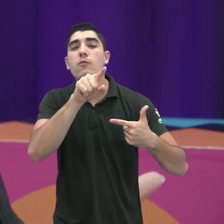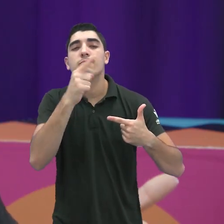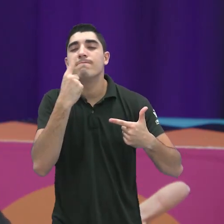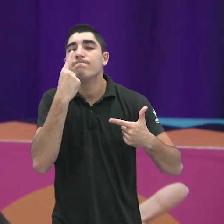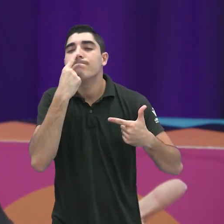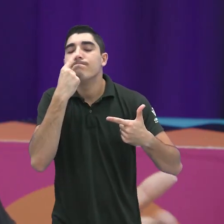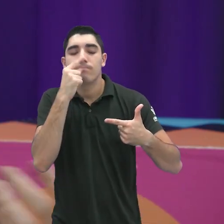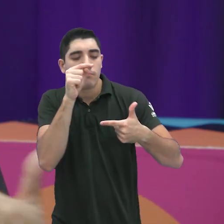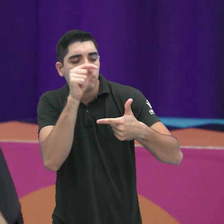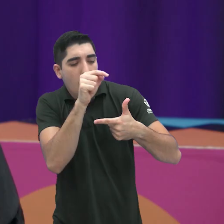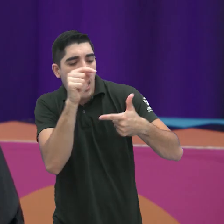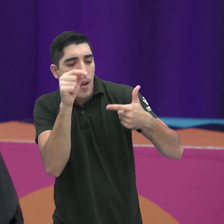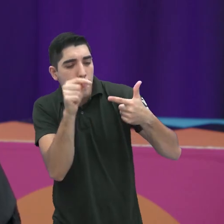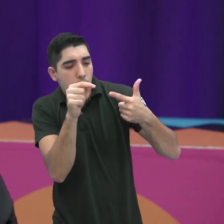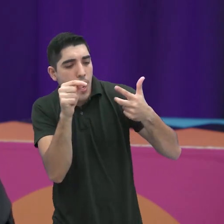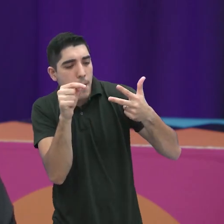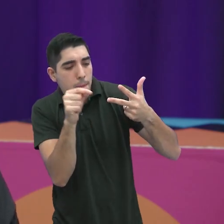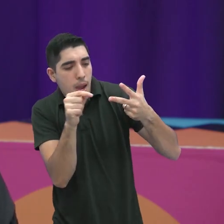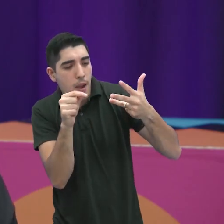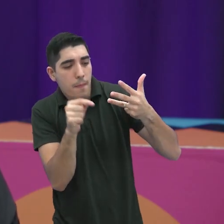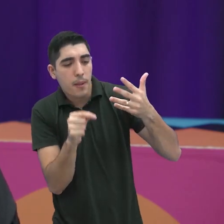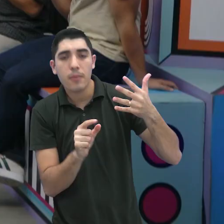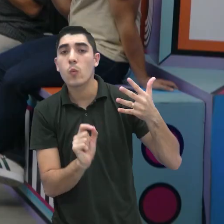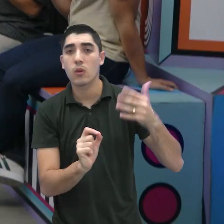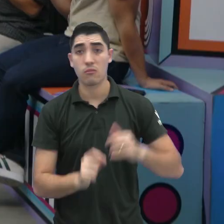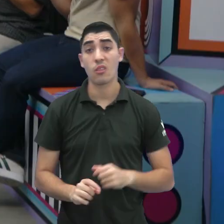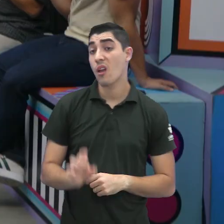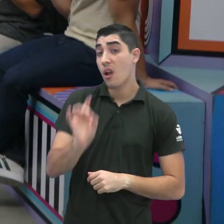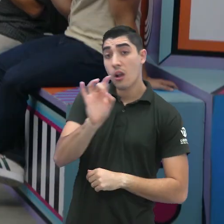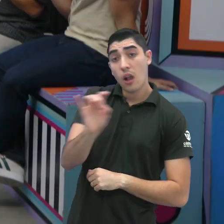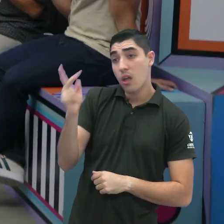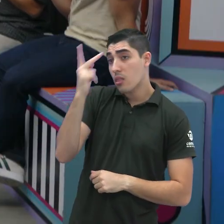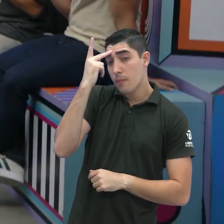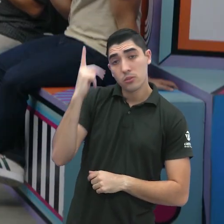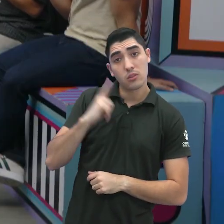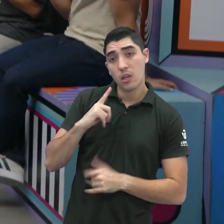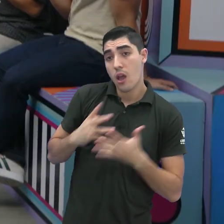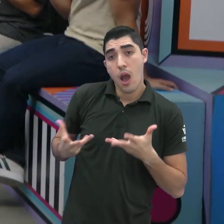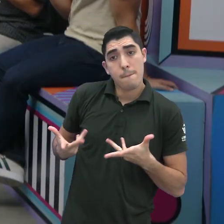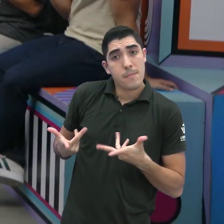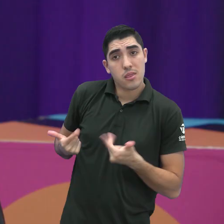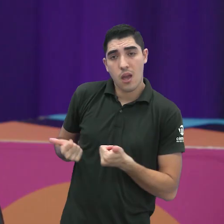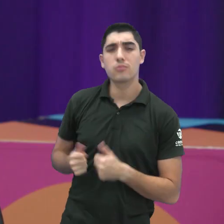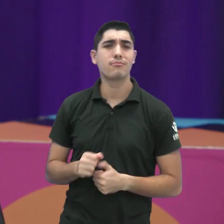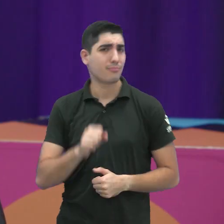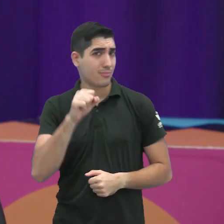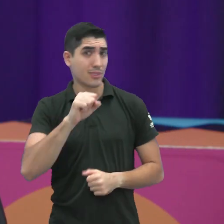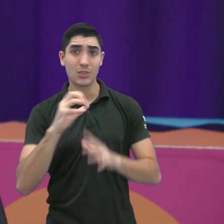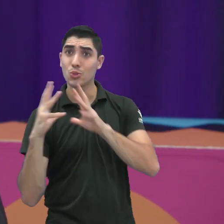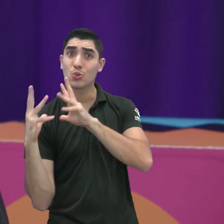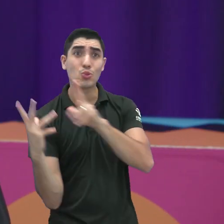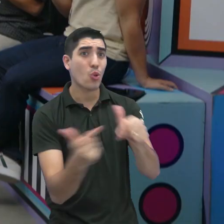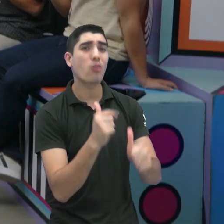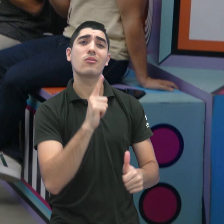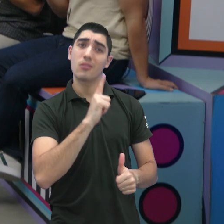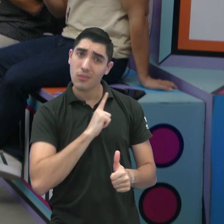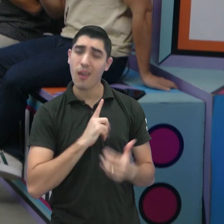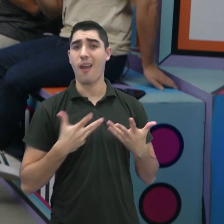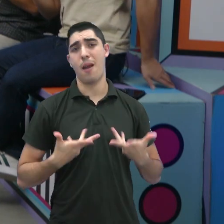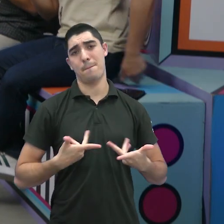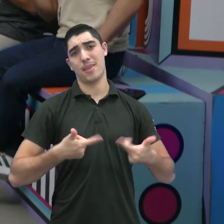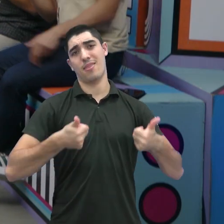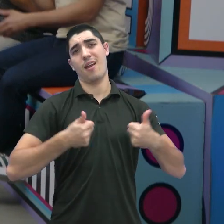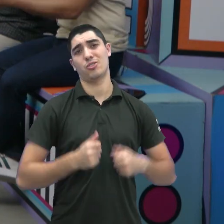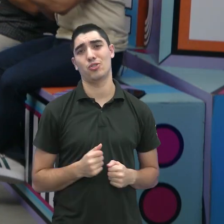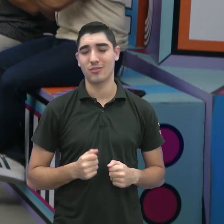eu consigo, que eu me percebo? Cada pessoa né? tem sua habilidade, né? Todos nós temos habilidades. Excelente. Assunto que